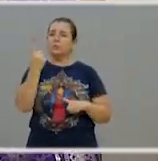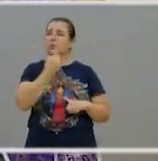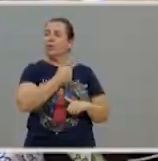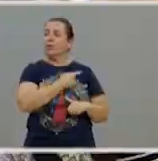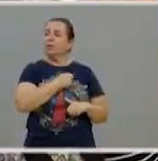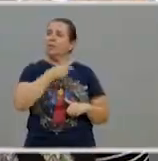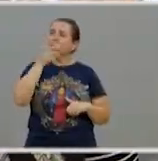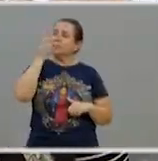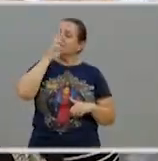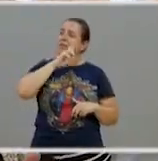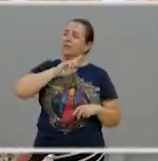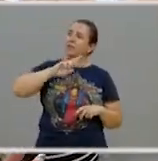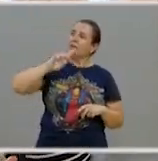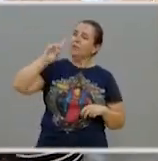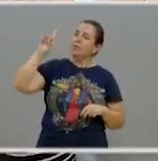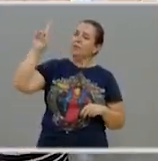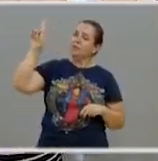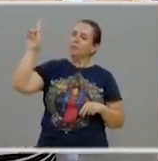Transfigurai-nos, ó